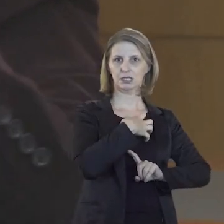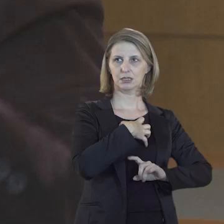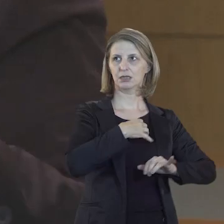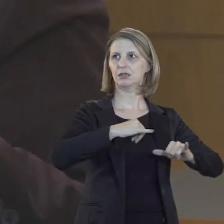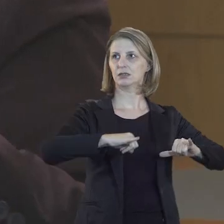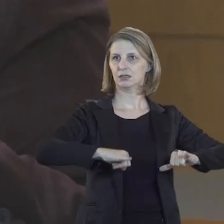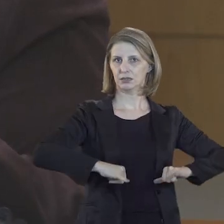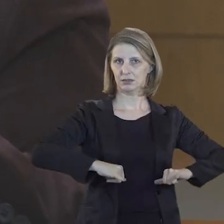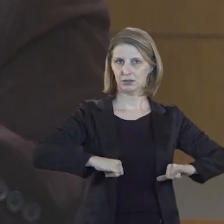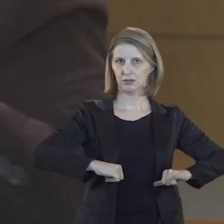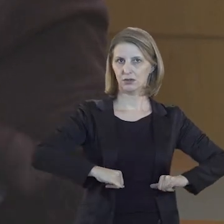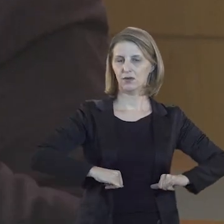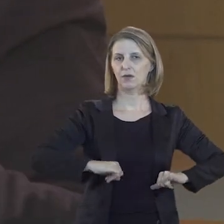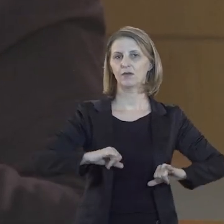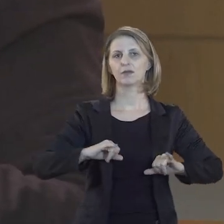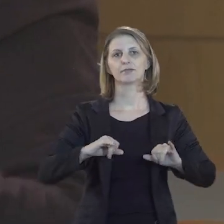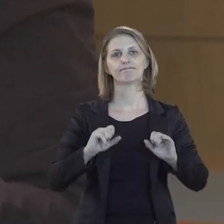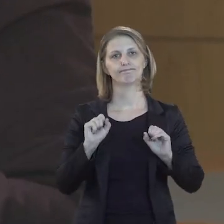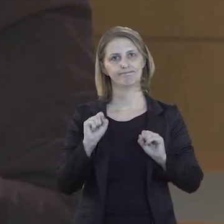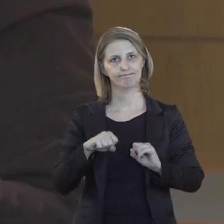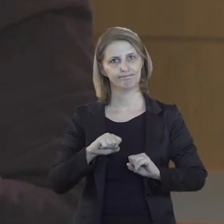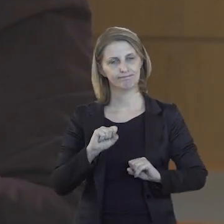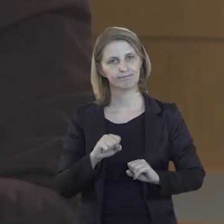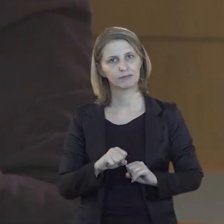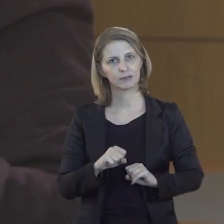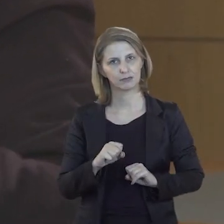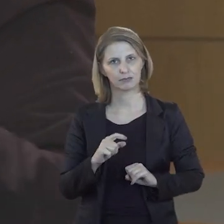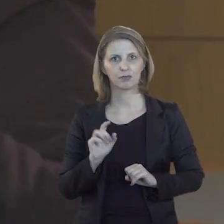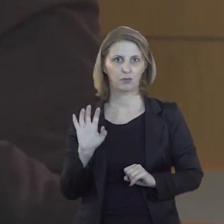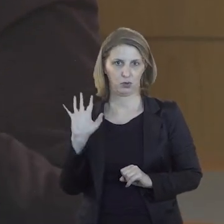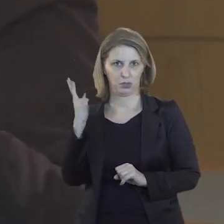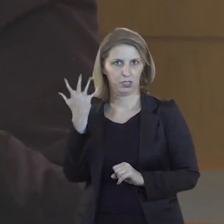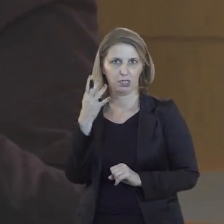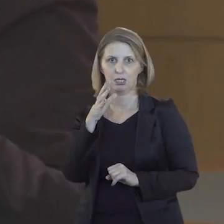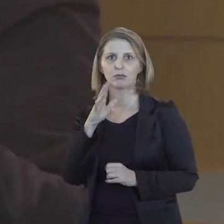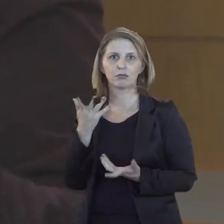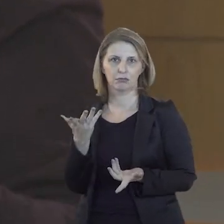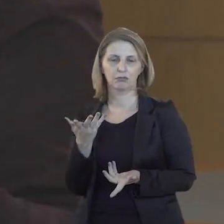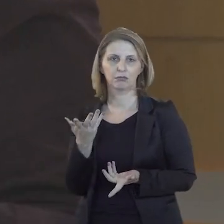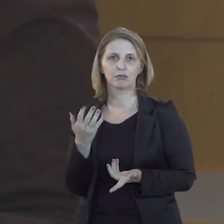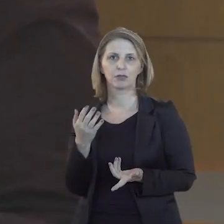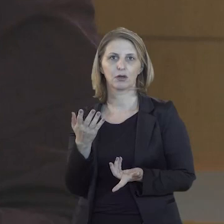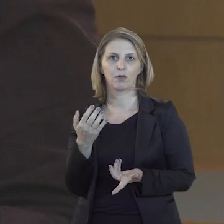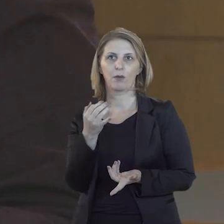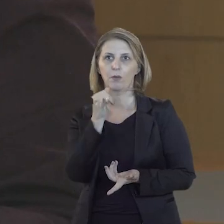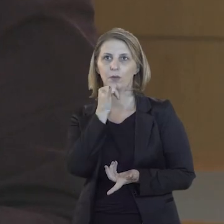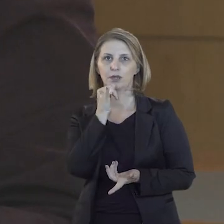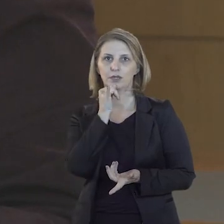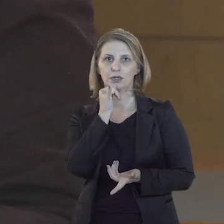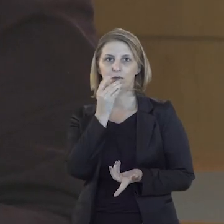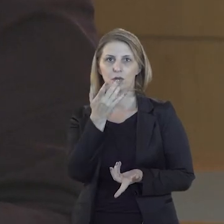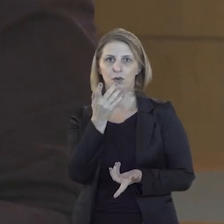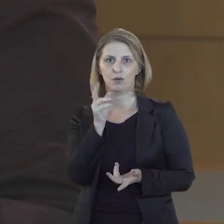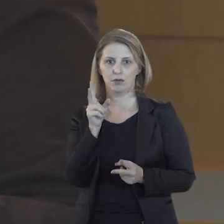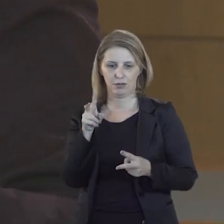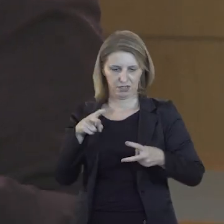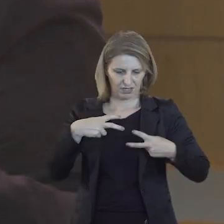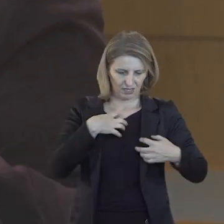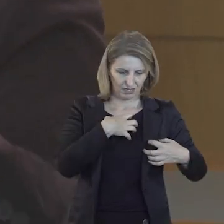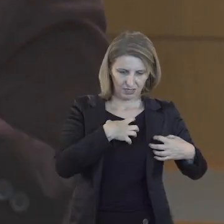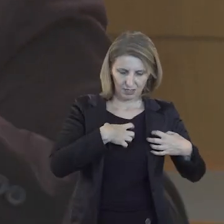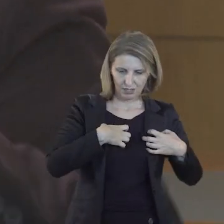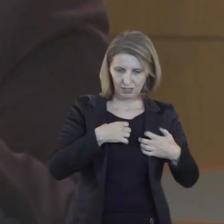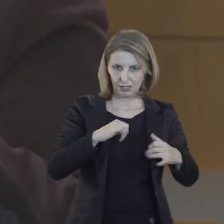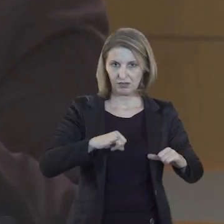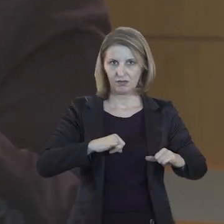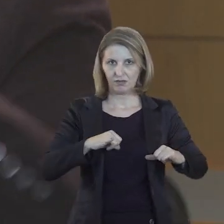esse ser afetado produz sofrimento, produz dor, tem algo acontecendo. Então, eu não